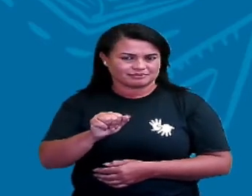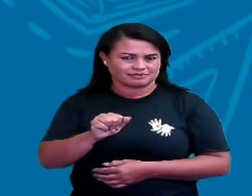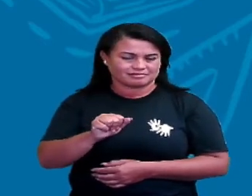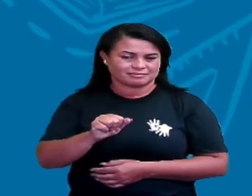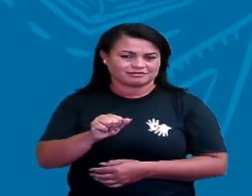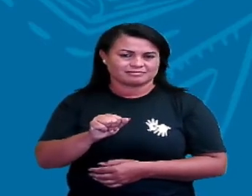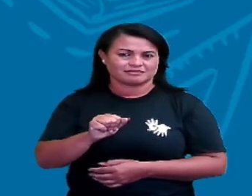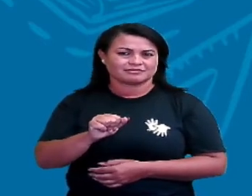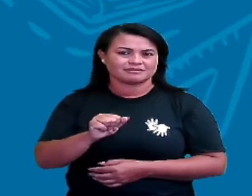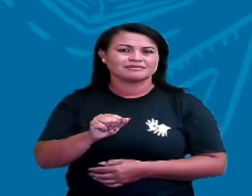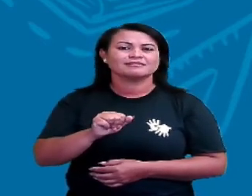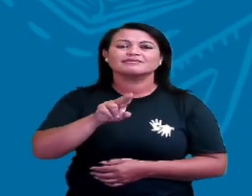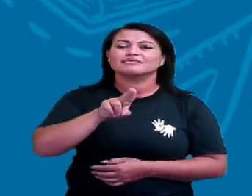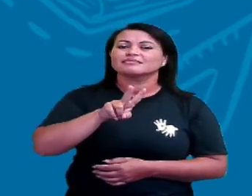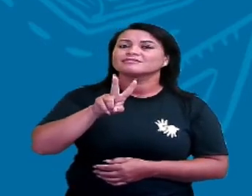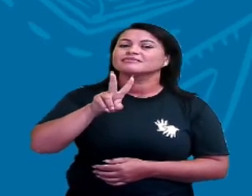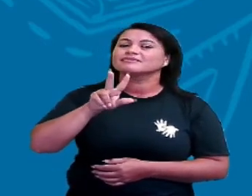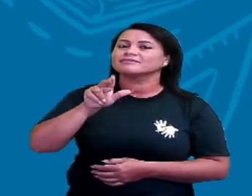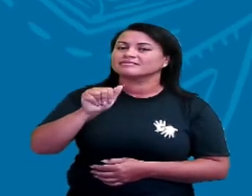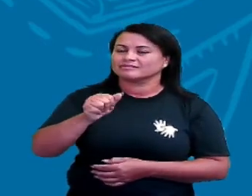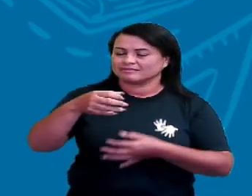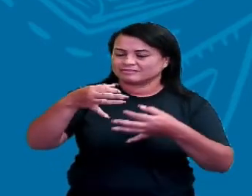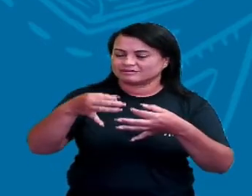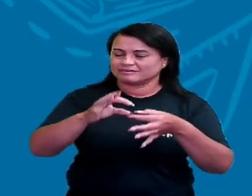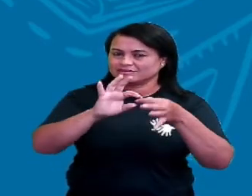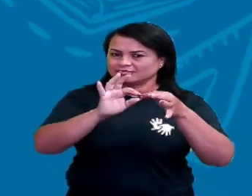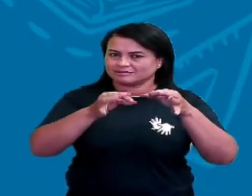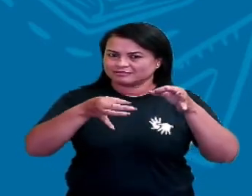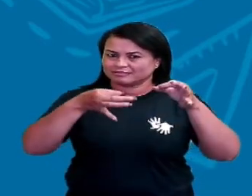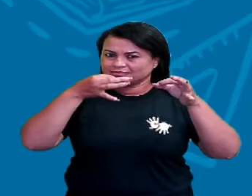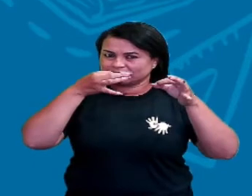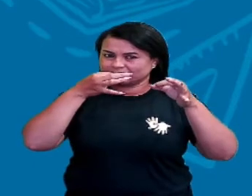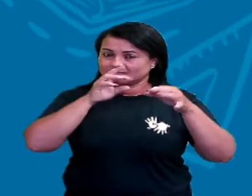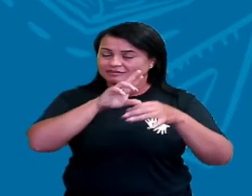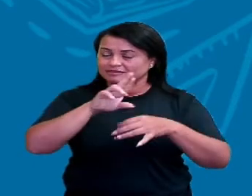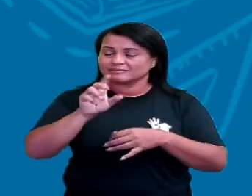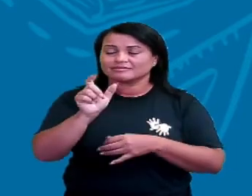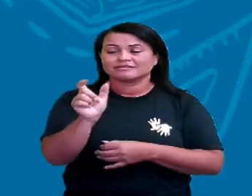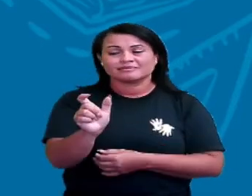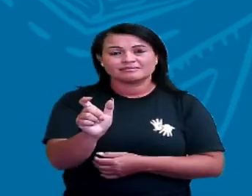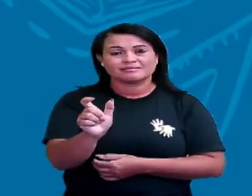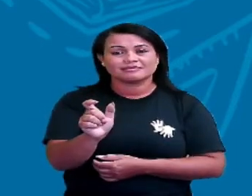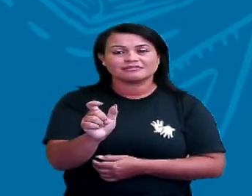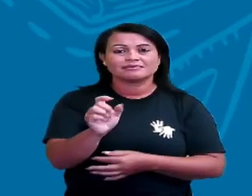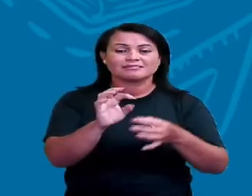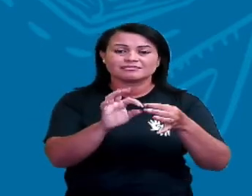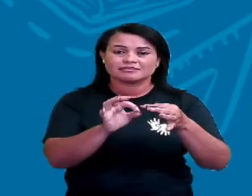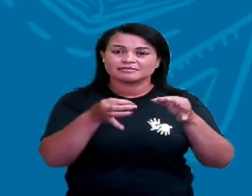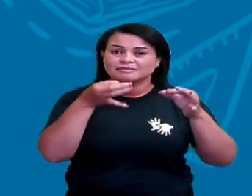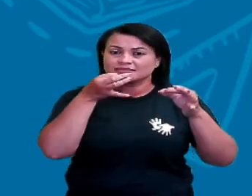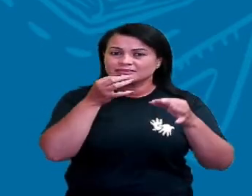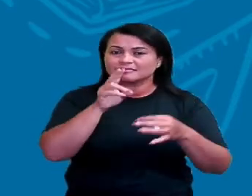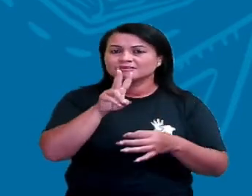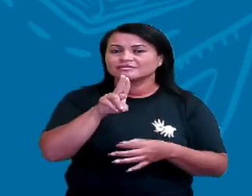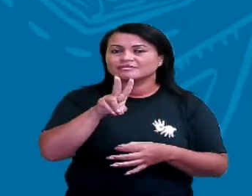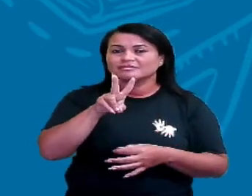completar e fazer uva. Escrevemos a palavra uva.